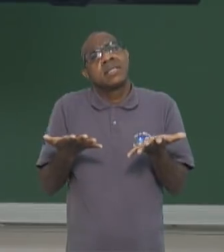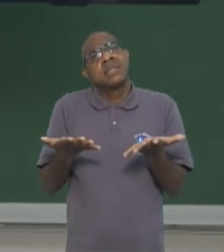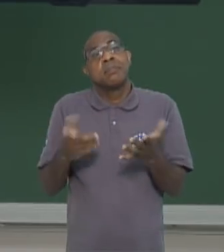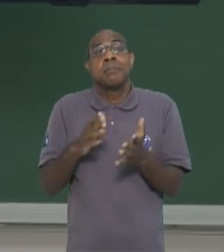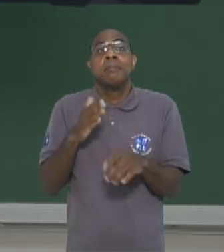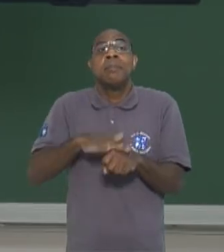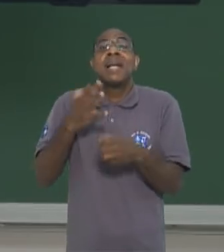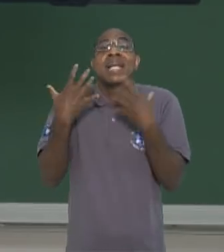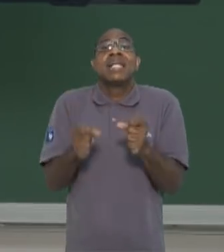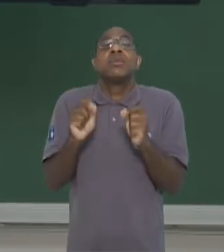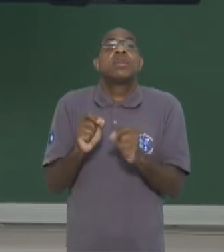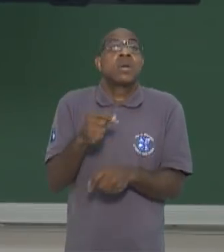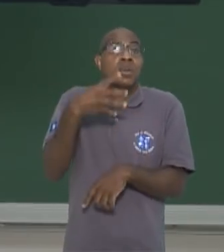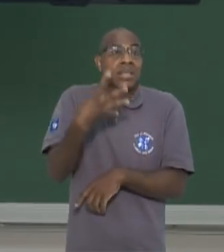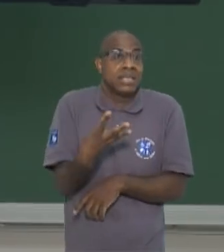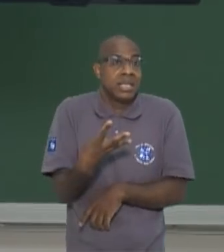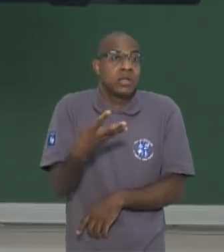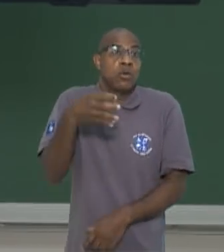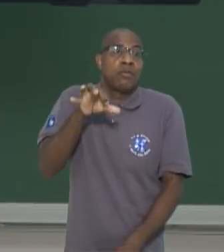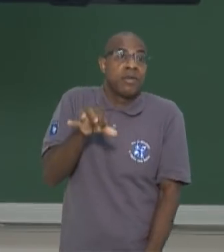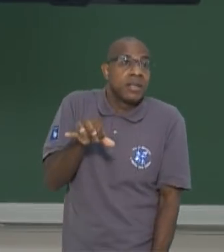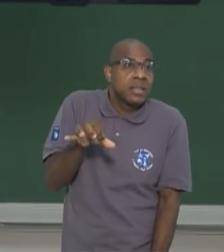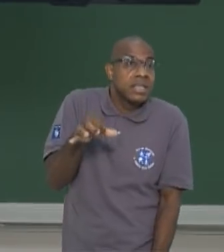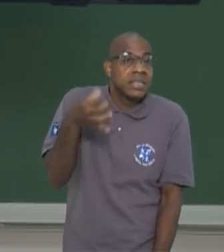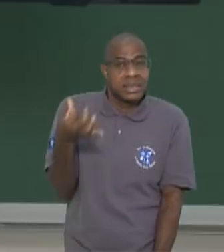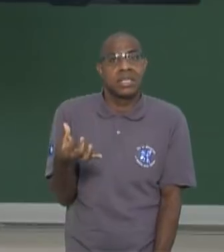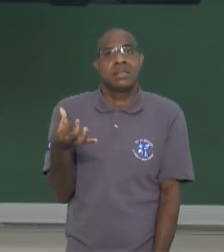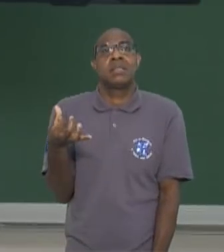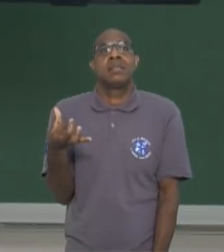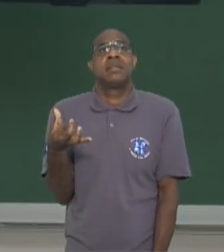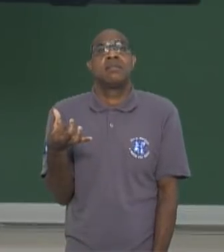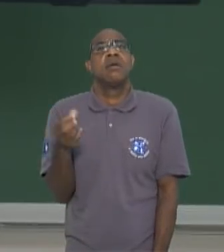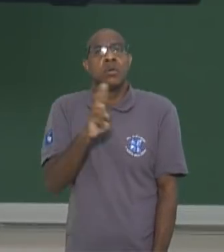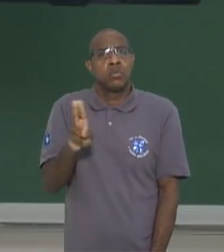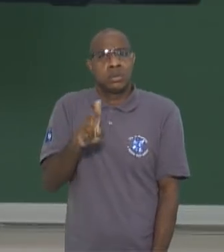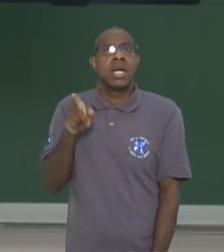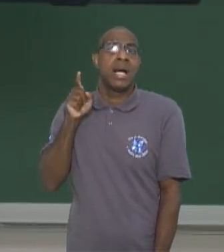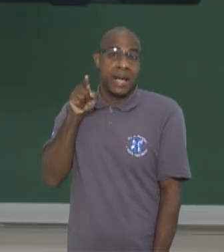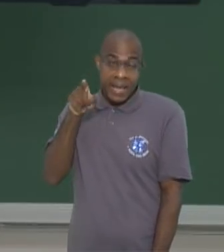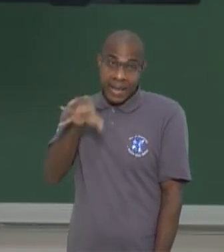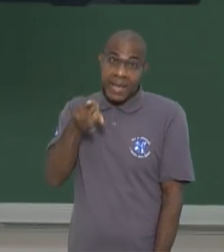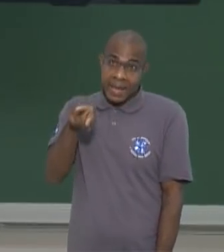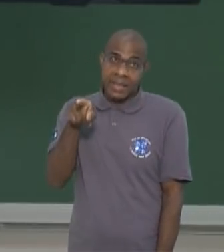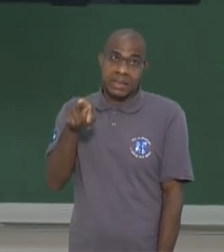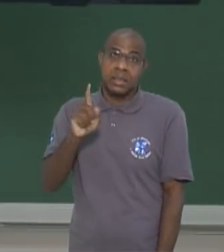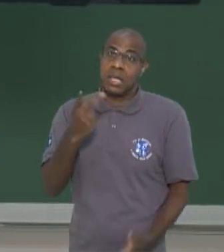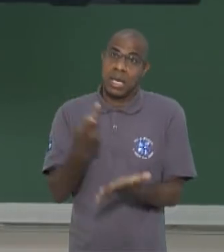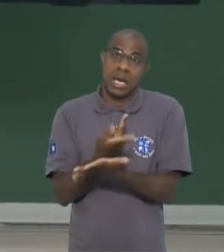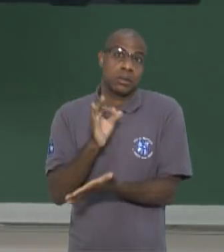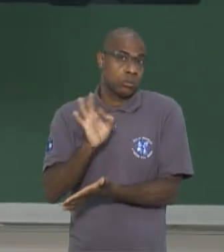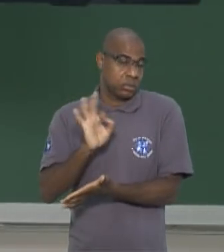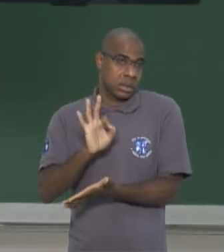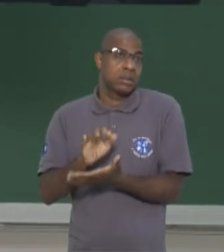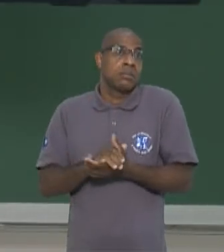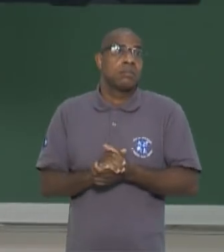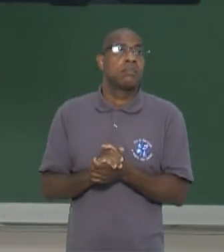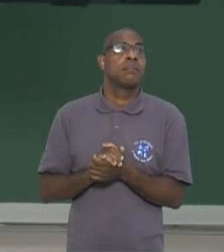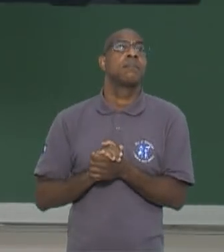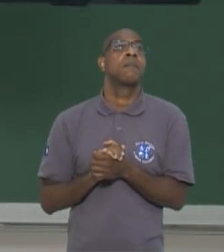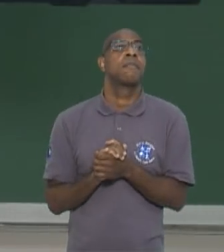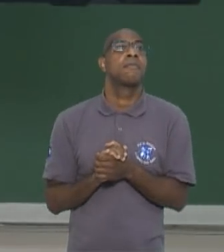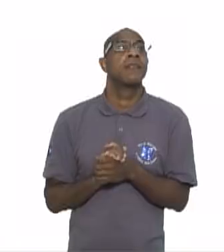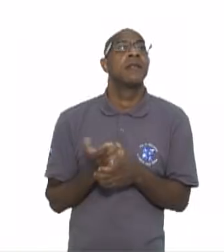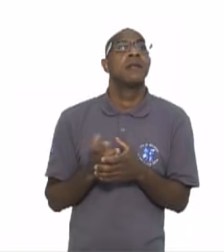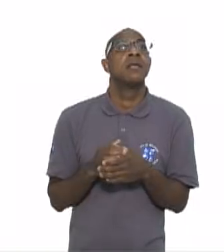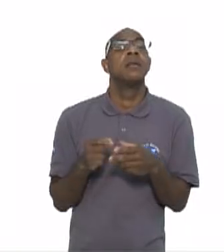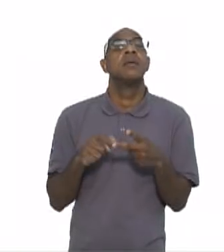é 496. Então, vamos utilizar essa, que não está errado. Tá? Então, a gente fica aí com 496.